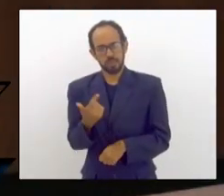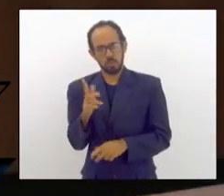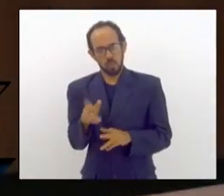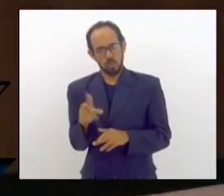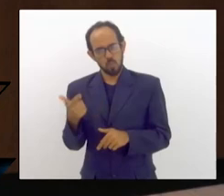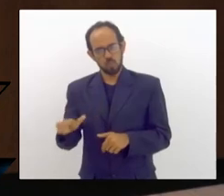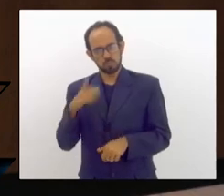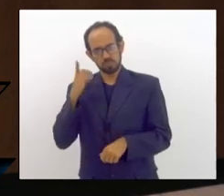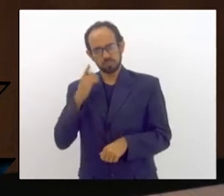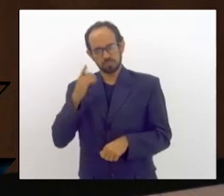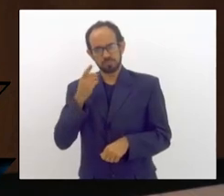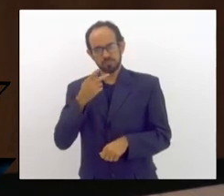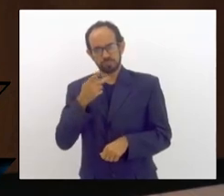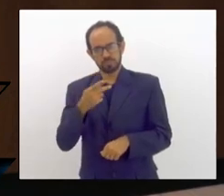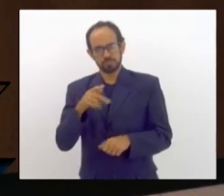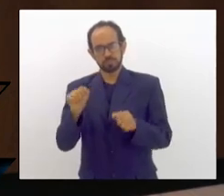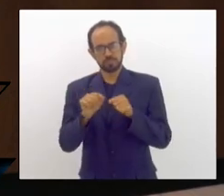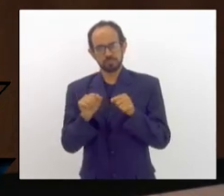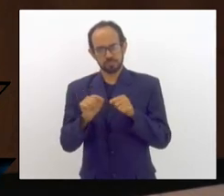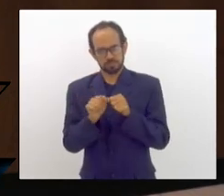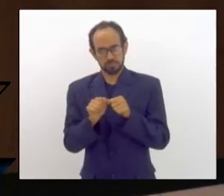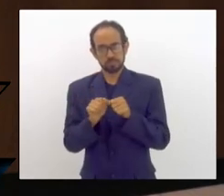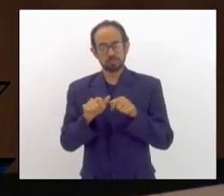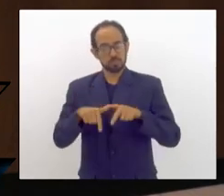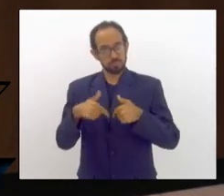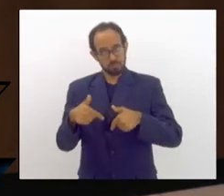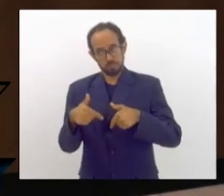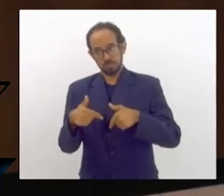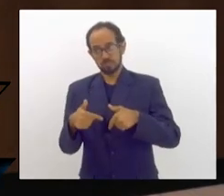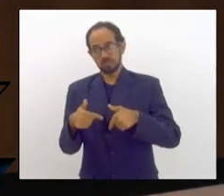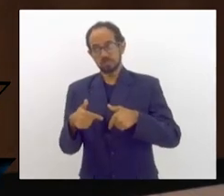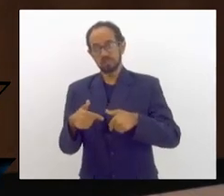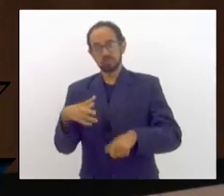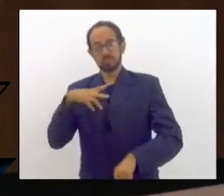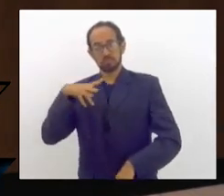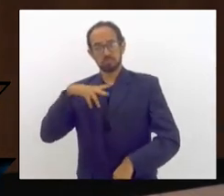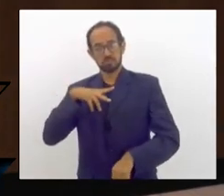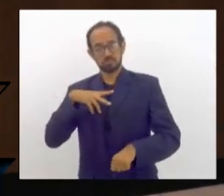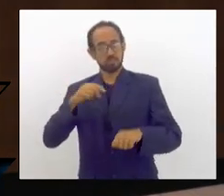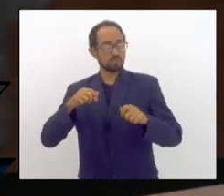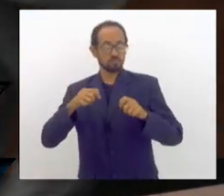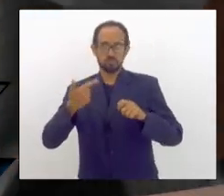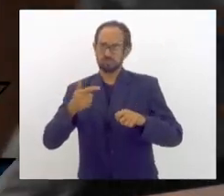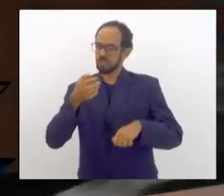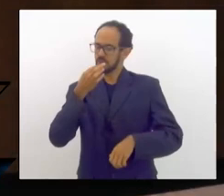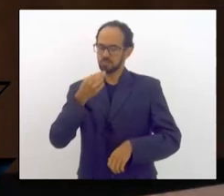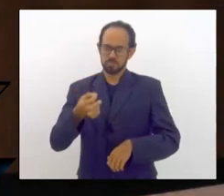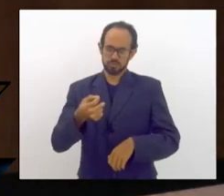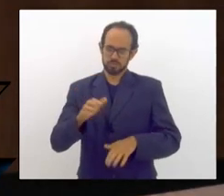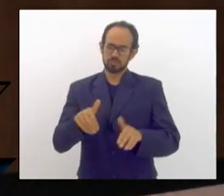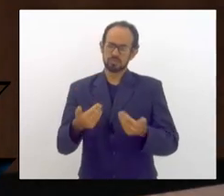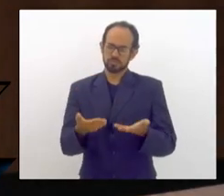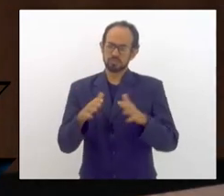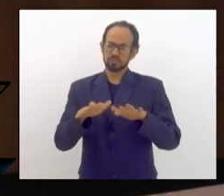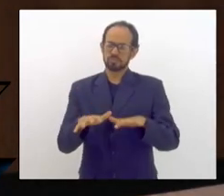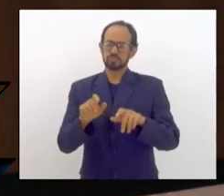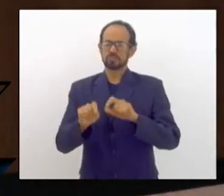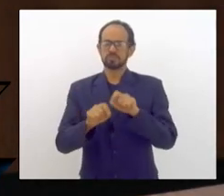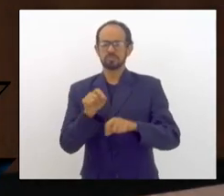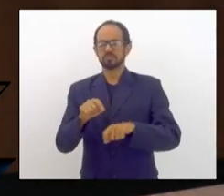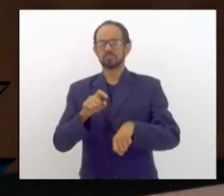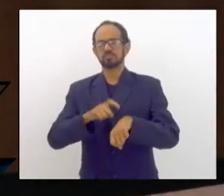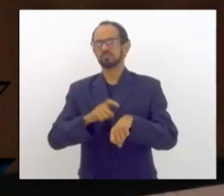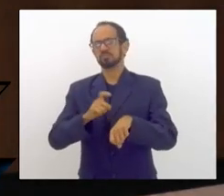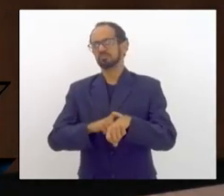cometeu, sim, atos isolados, mas que são claros, são fatos, e contra fatos não há argumentos. Então, acho que, nesse momento, a